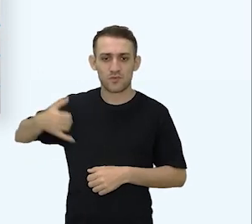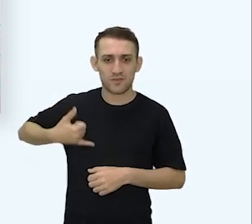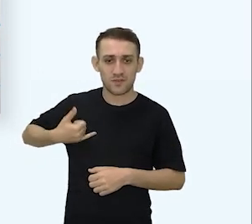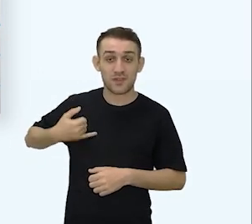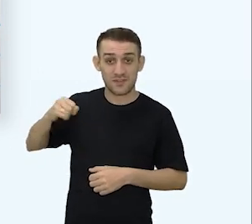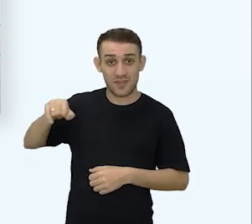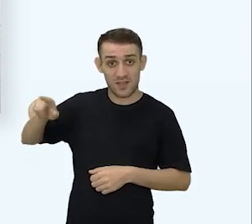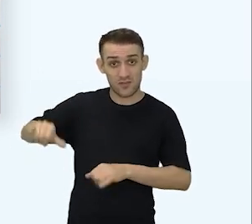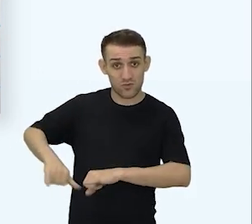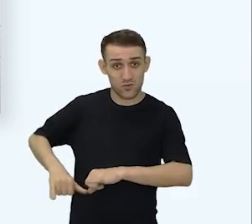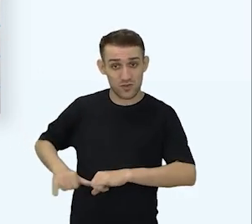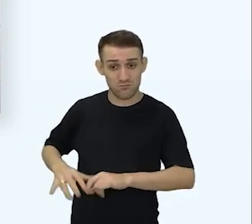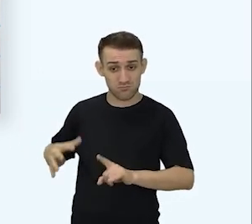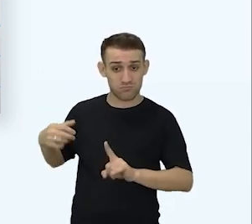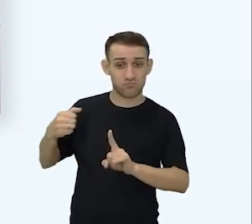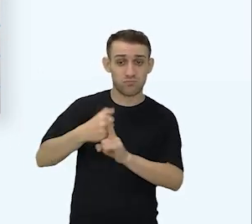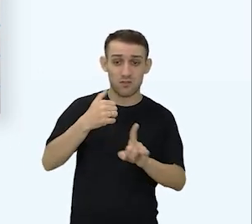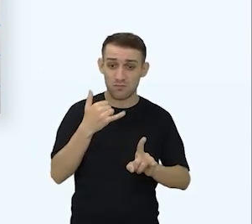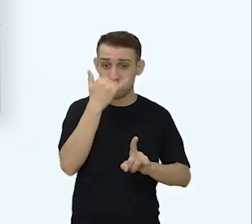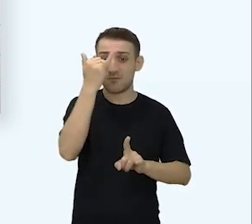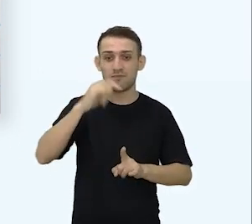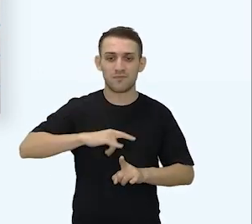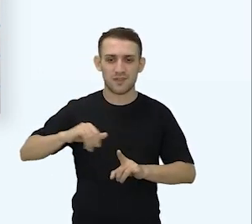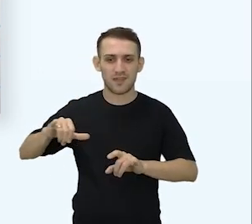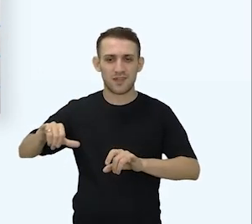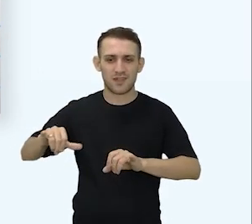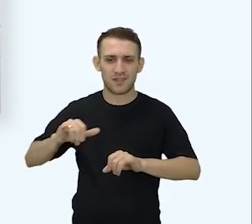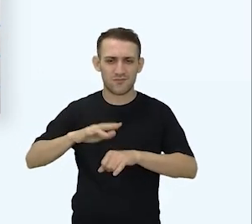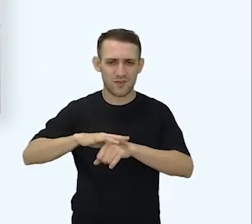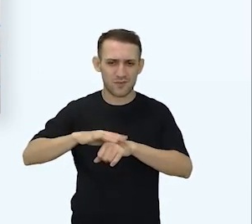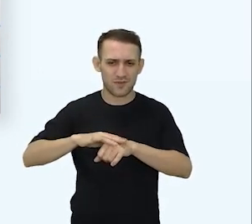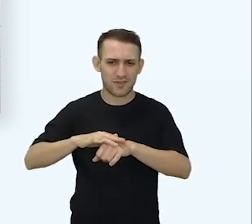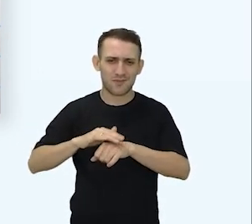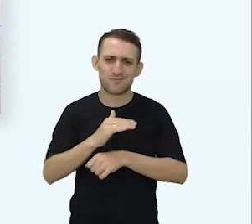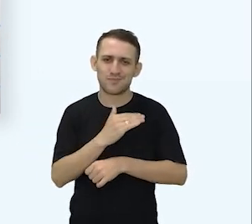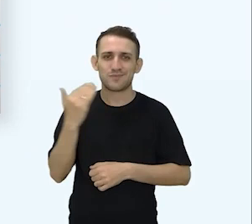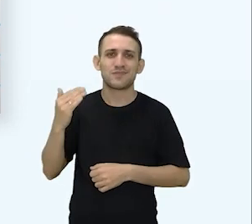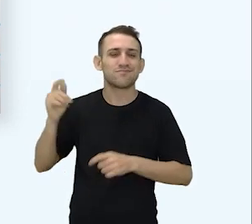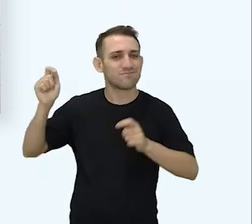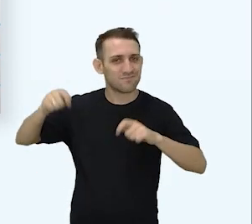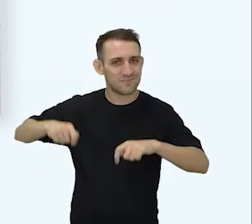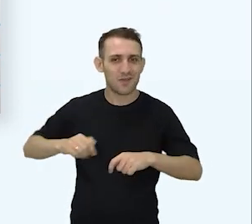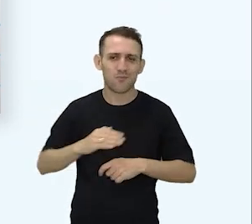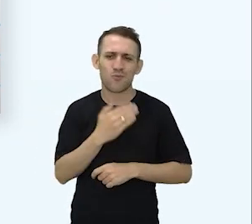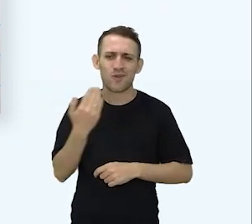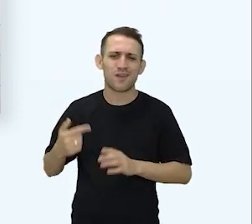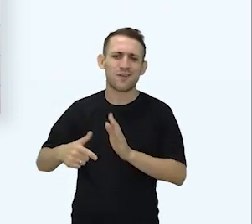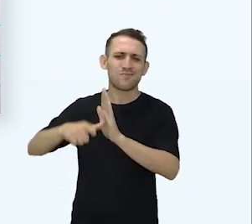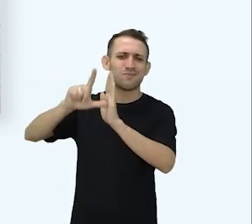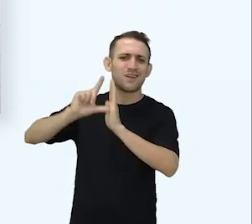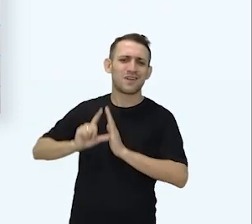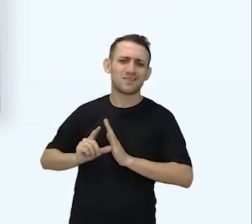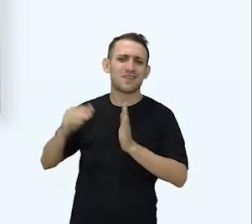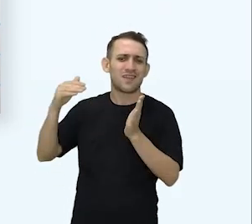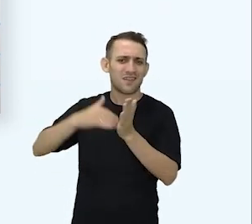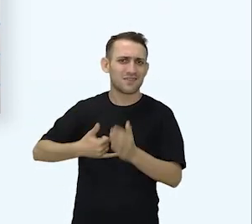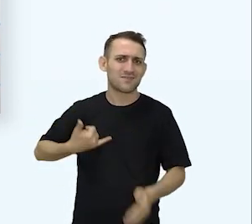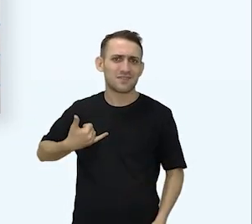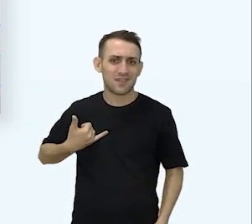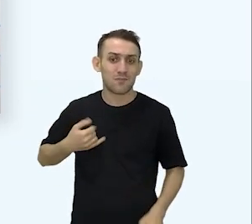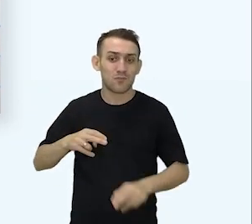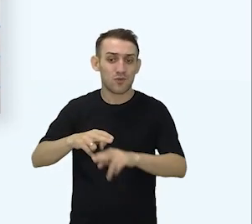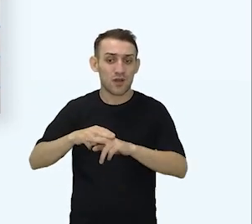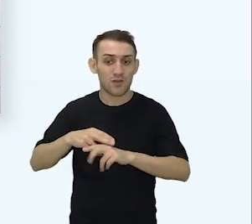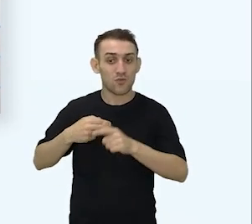ela sofrer um acidente ou tiver uma doença fatal, Deus queira que não, pode morrer bem antes de chegar a essa idade. Por